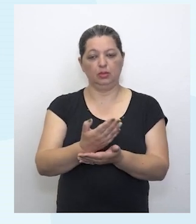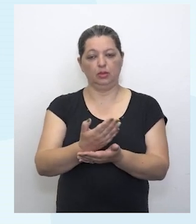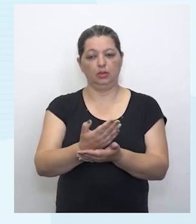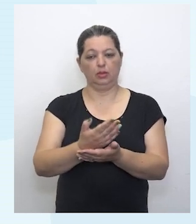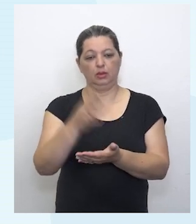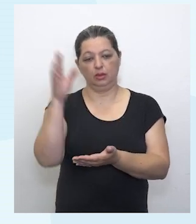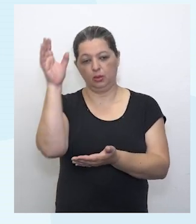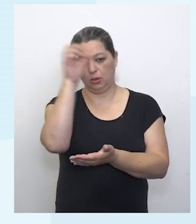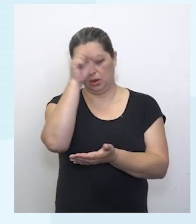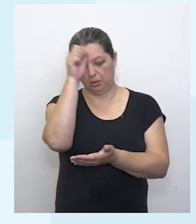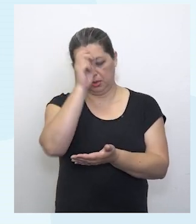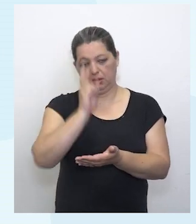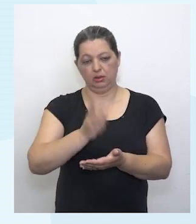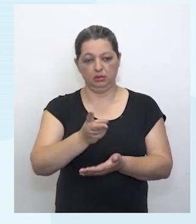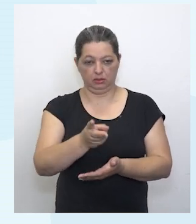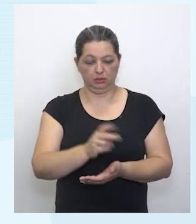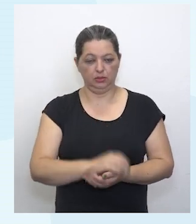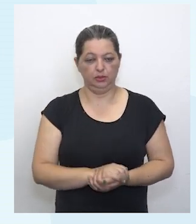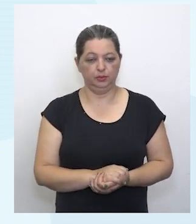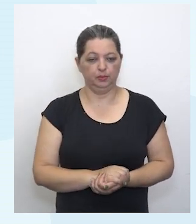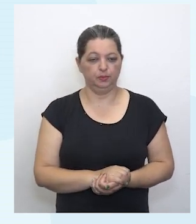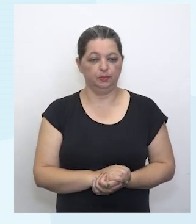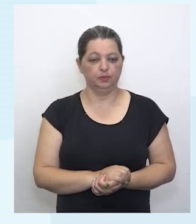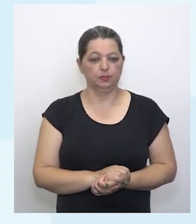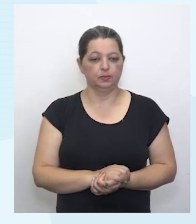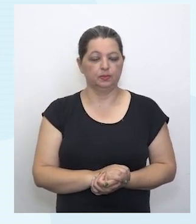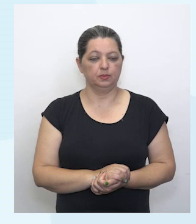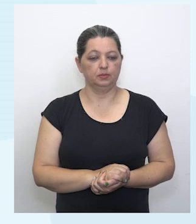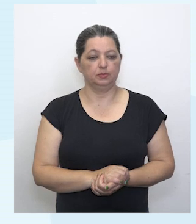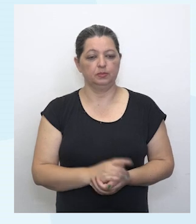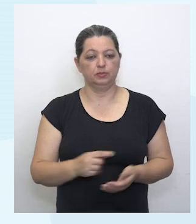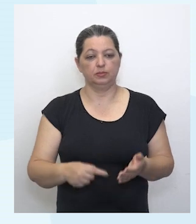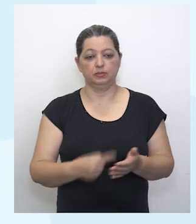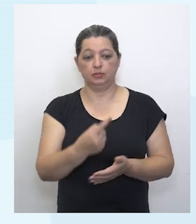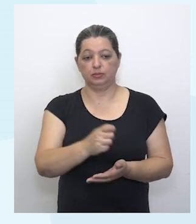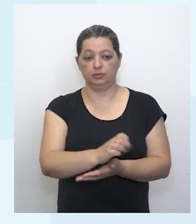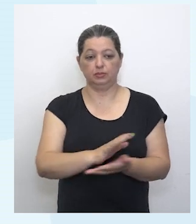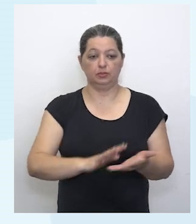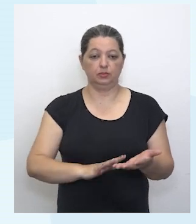Aprender Sempre, desculpa. Então, nessa primeira atividade,